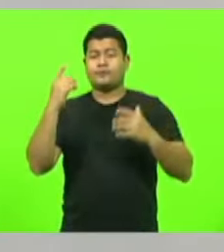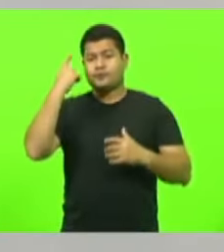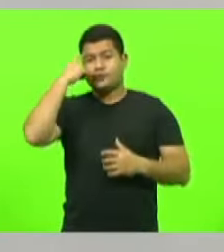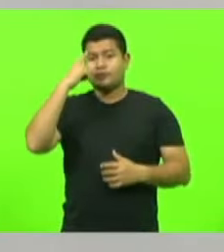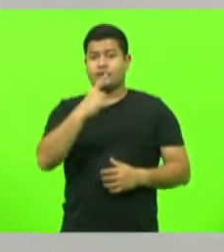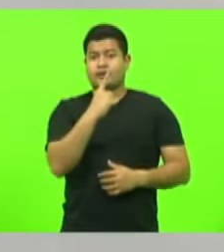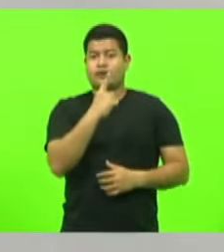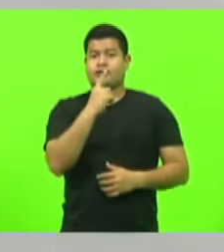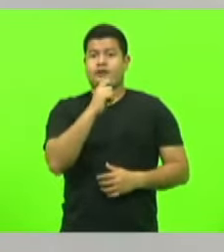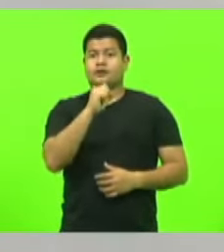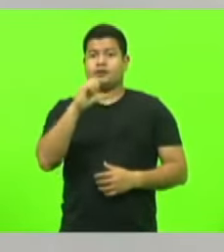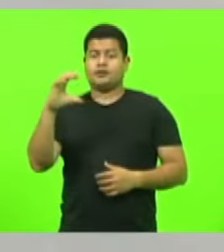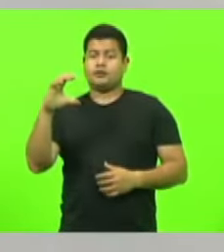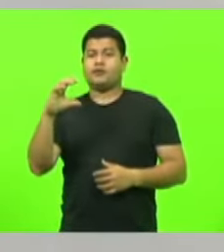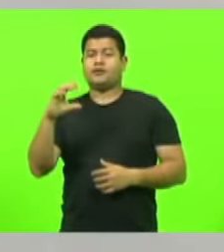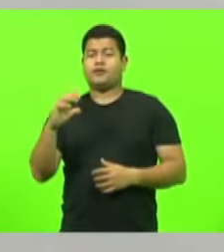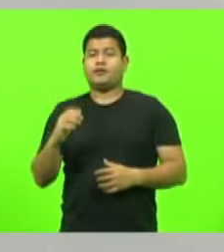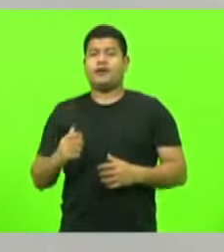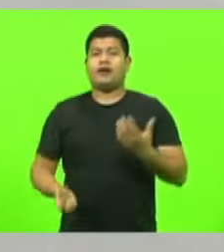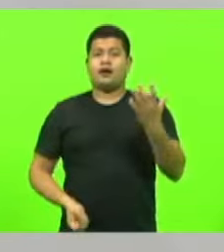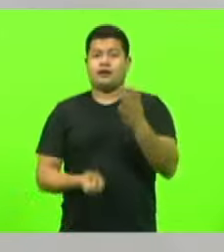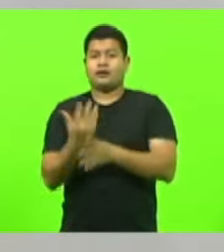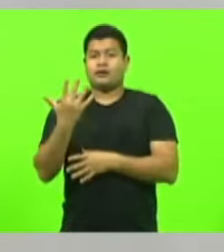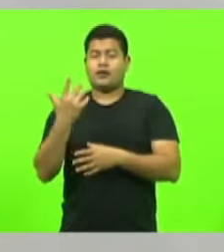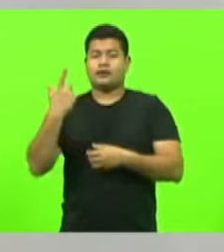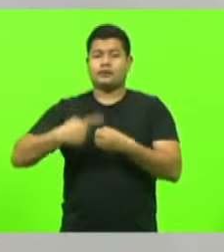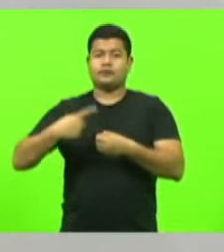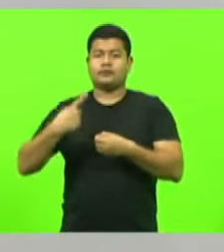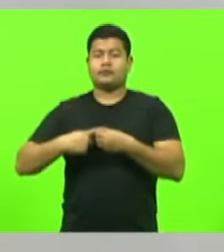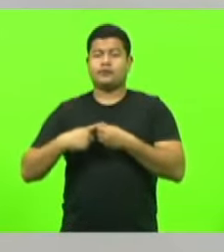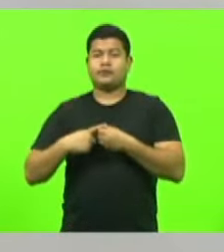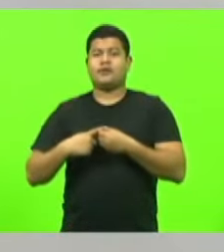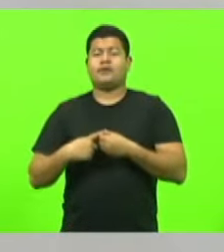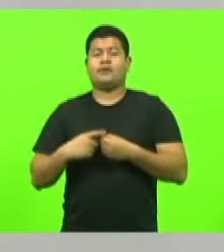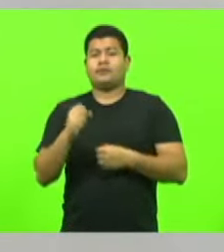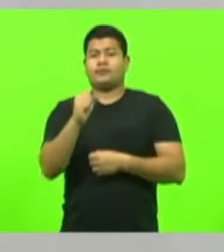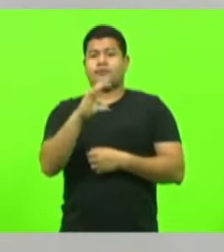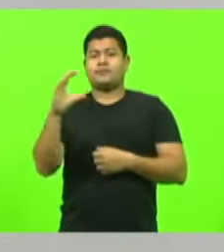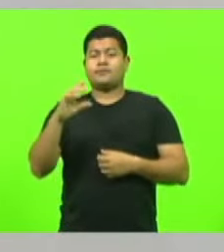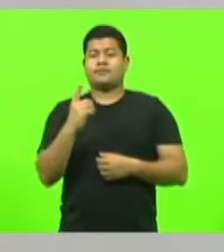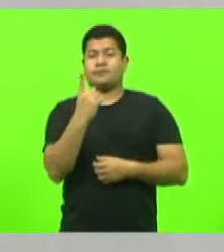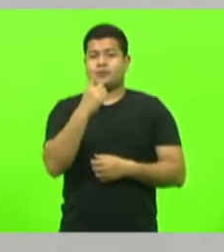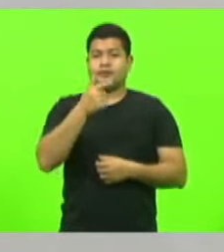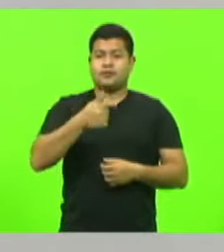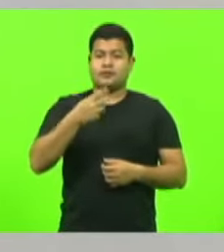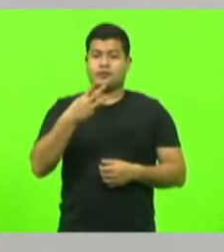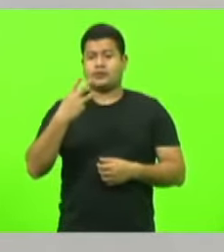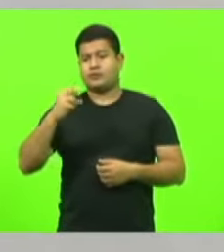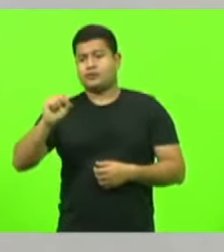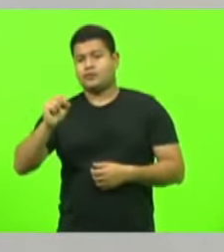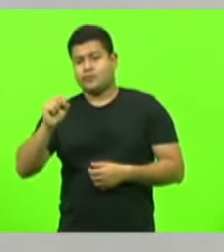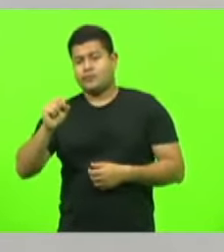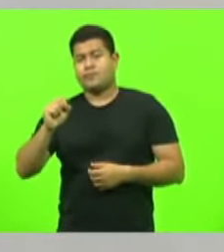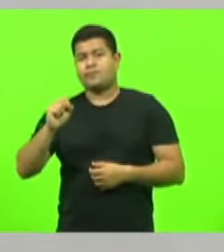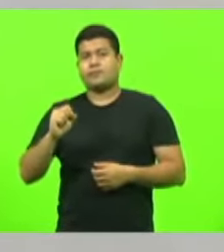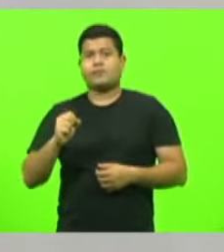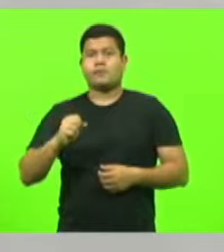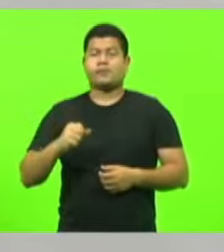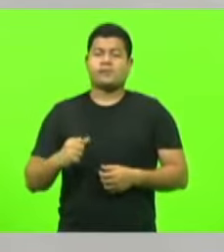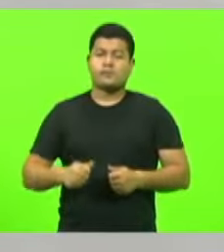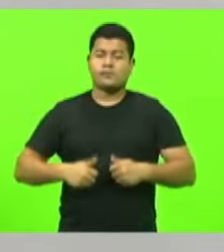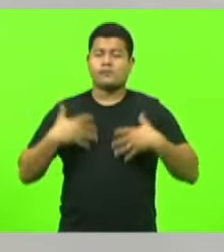sua fundação histórica, né? Em 1738. Santa Catarina nos dá orgulho. Nos dá orgulho de